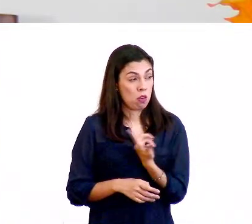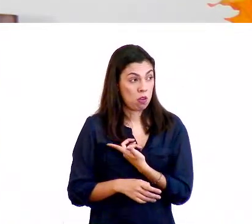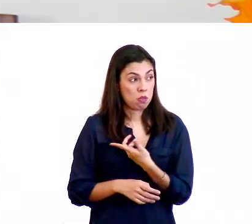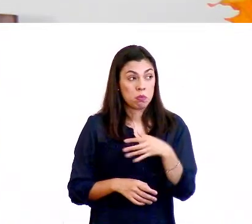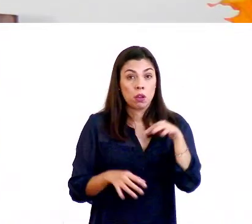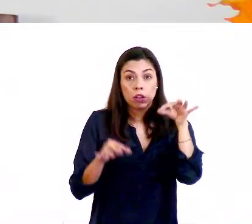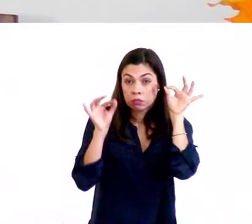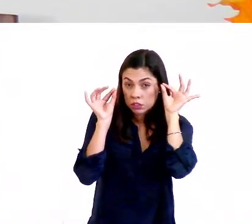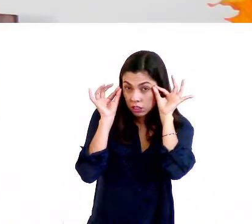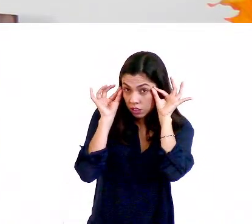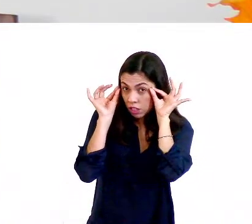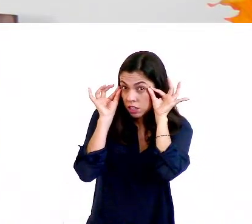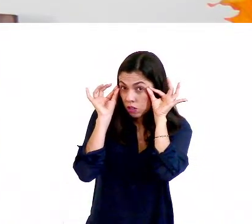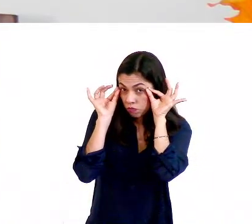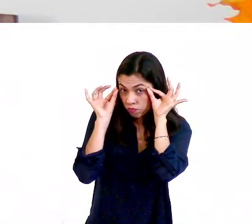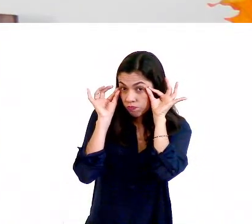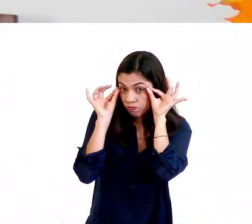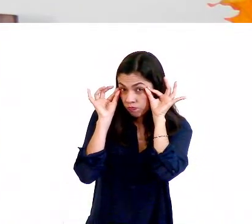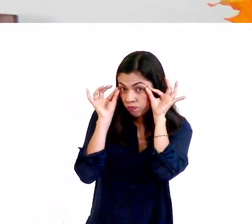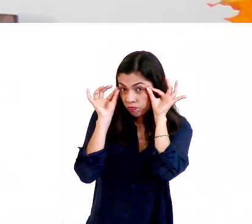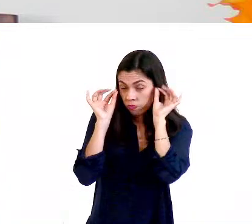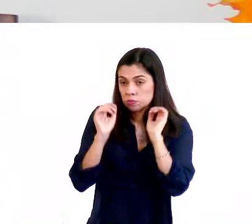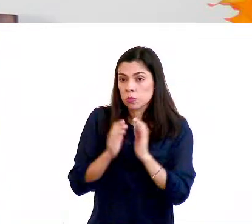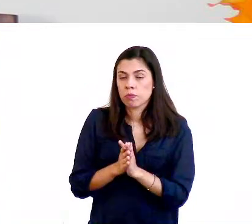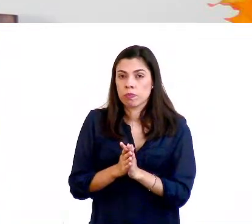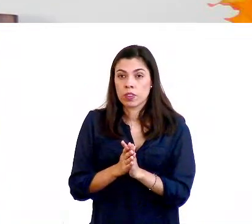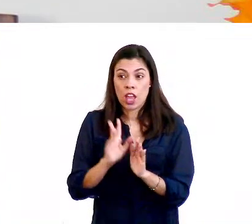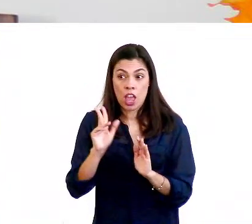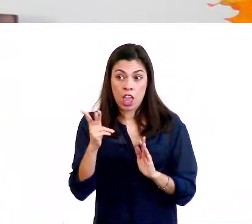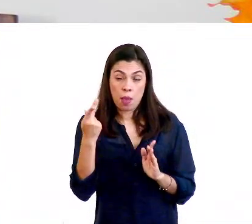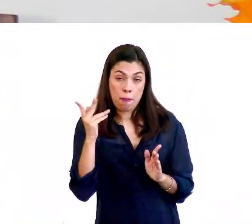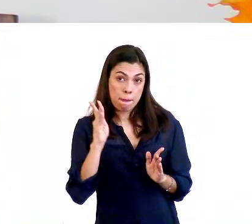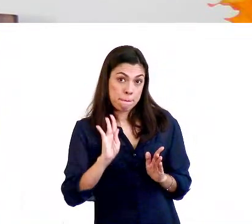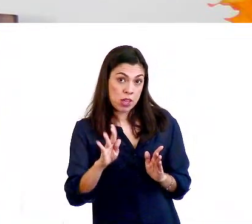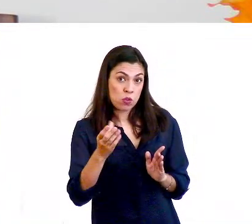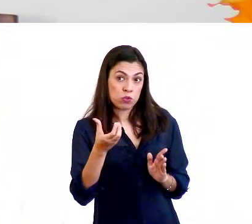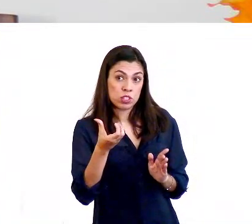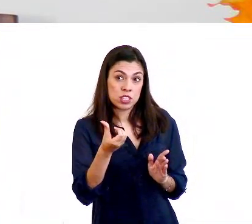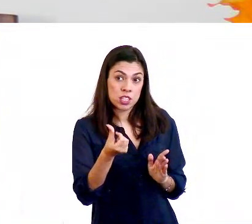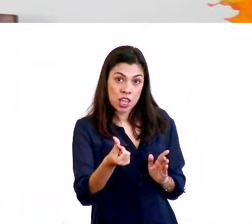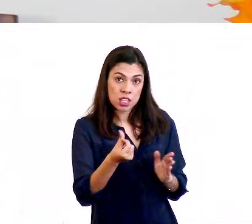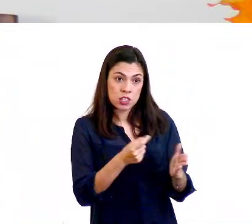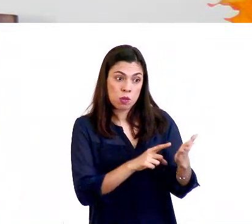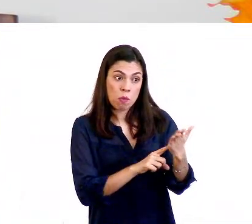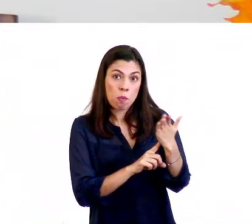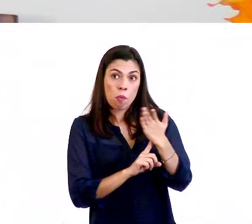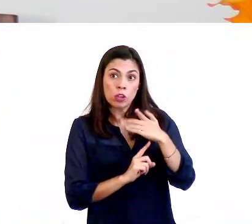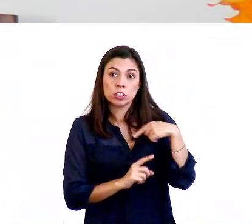essa tal, como ele diz aí, plena certeza da esperança.